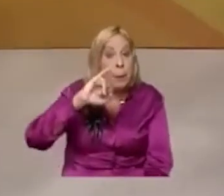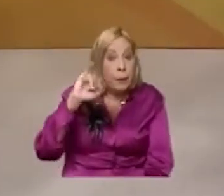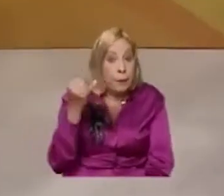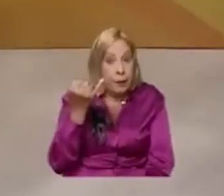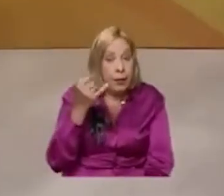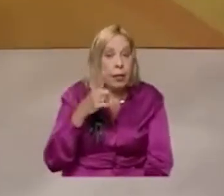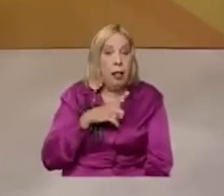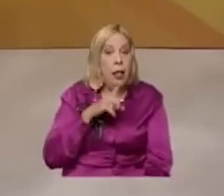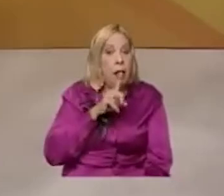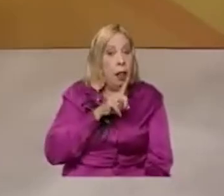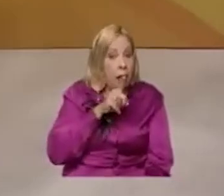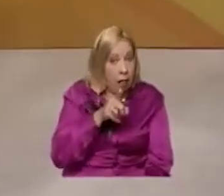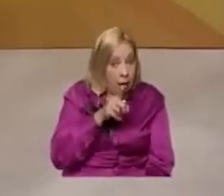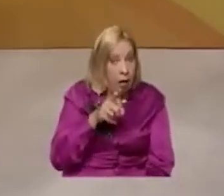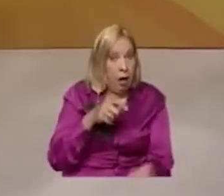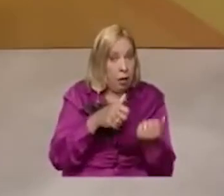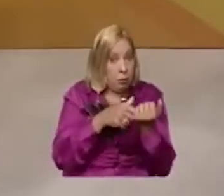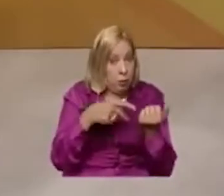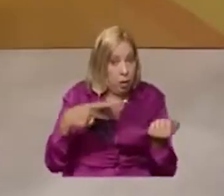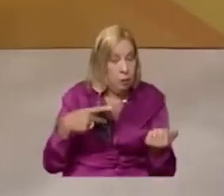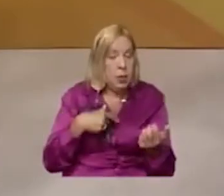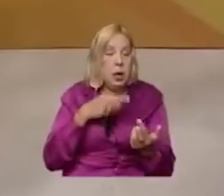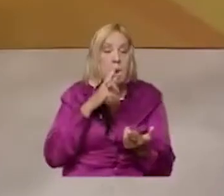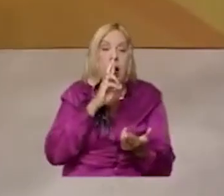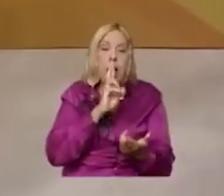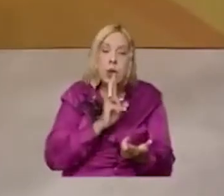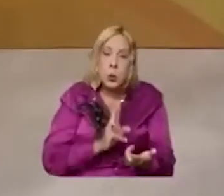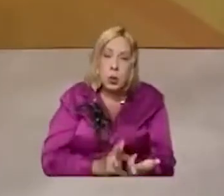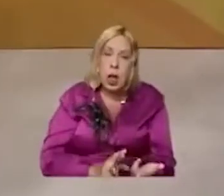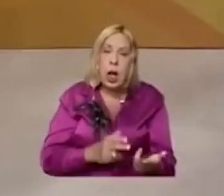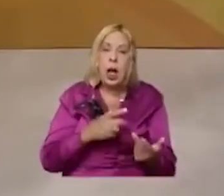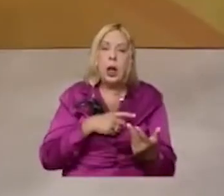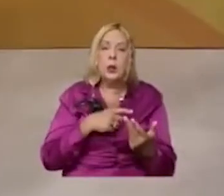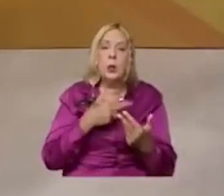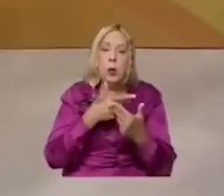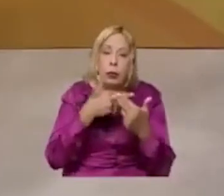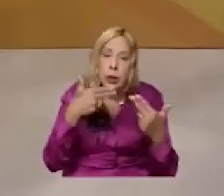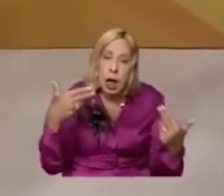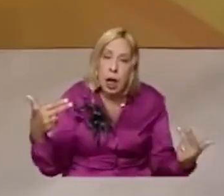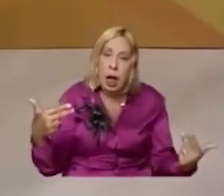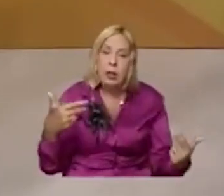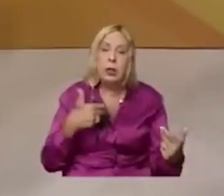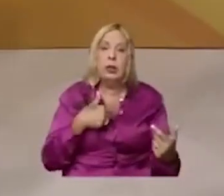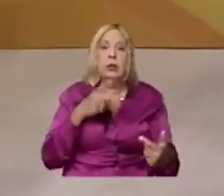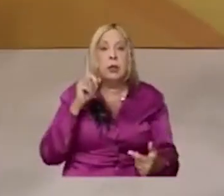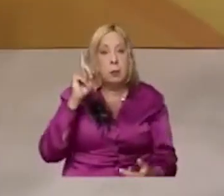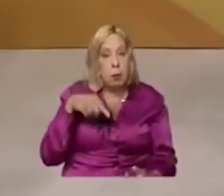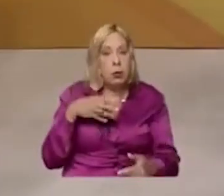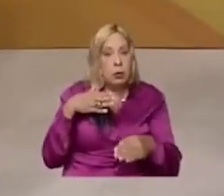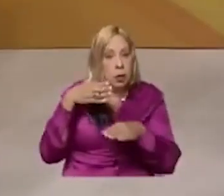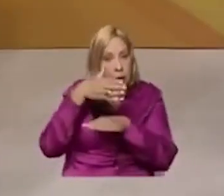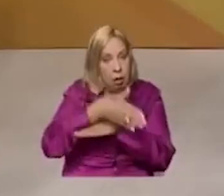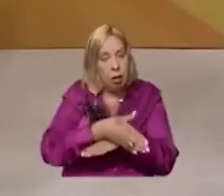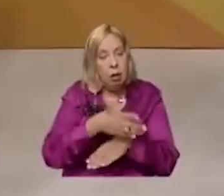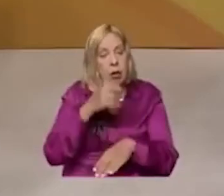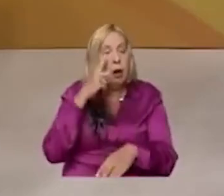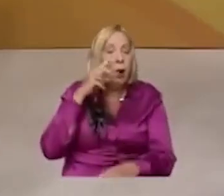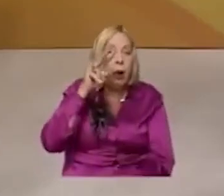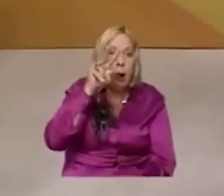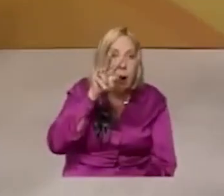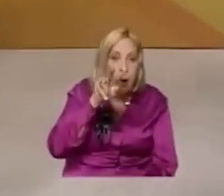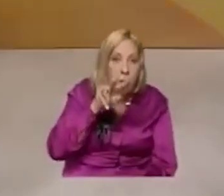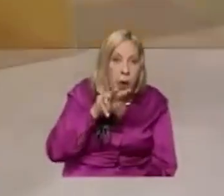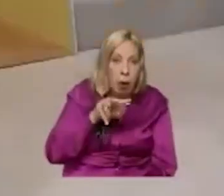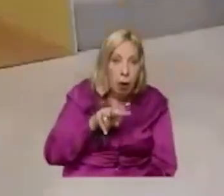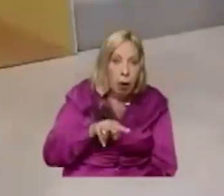apontar a câmera, já vai para as nossas redes sociais. Aproveita e já segue lá também o tio Versiane, arroba Versiane, dois N's, e no final,